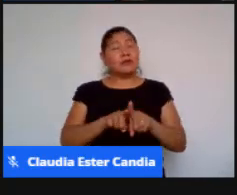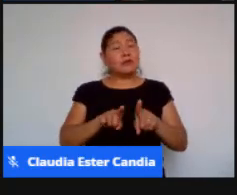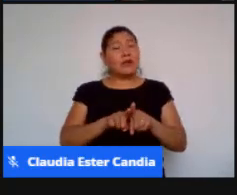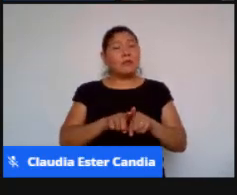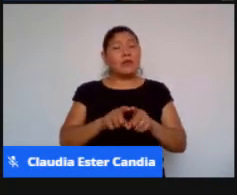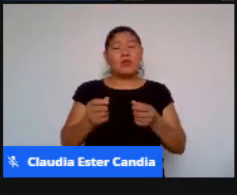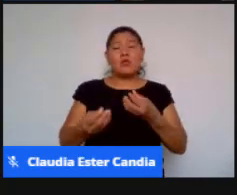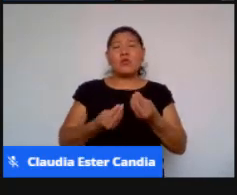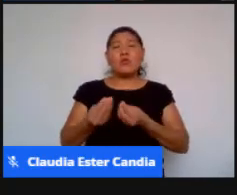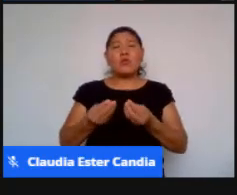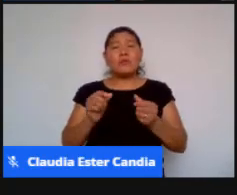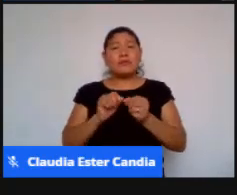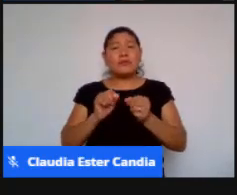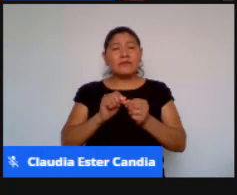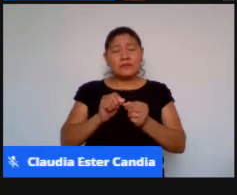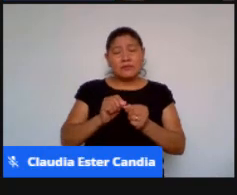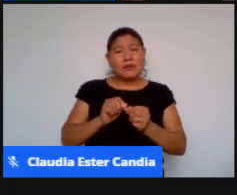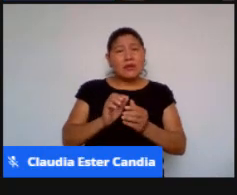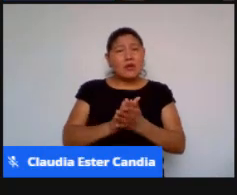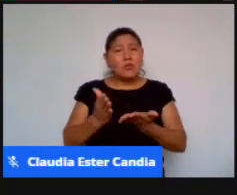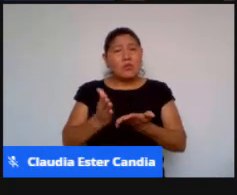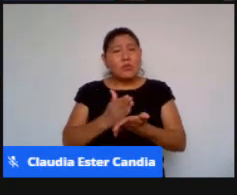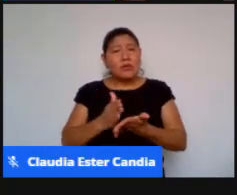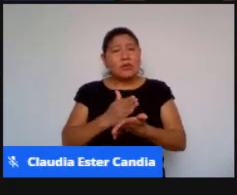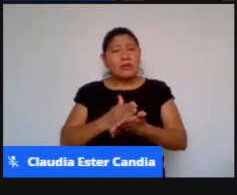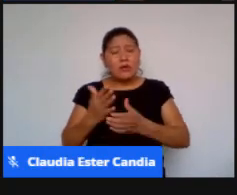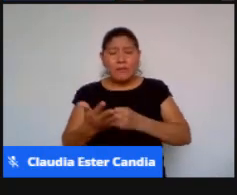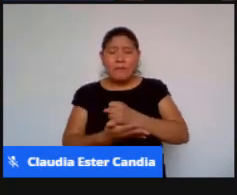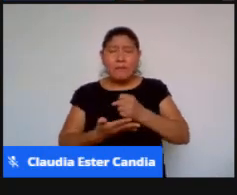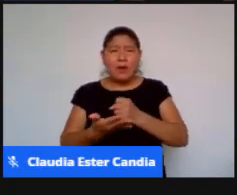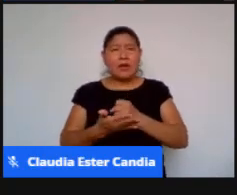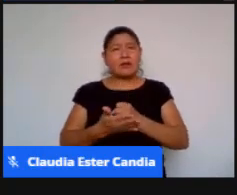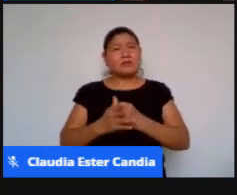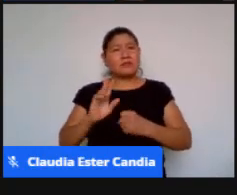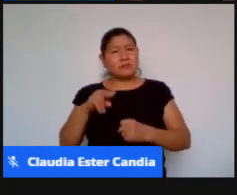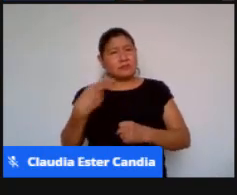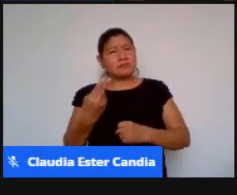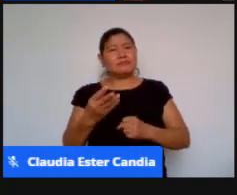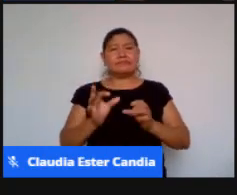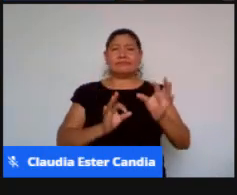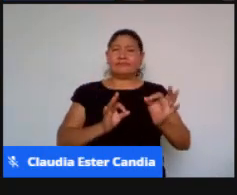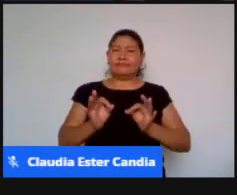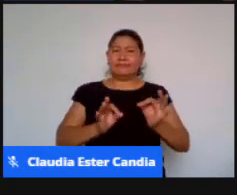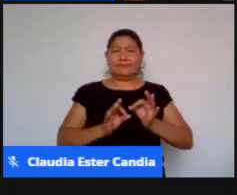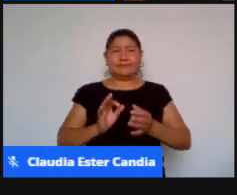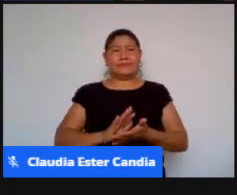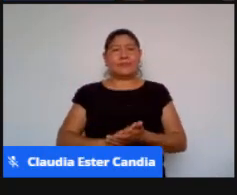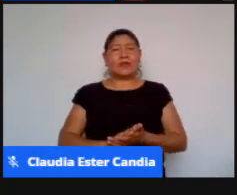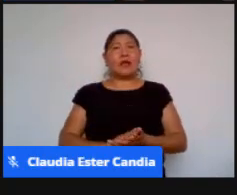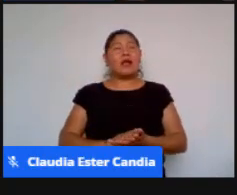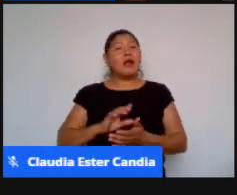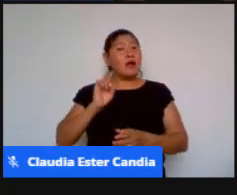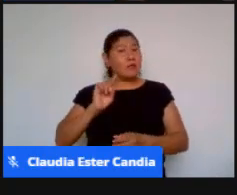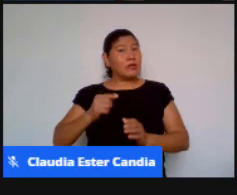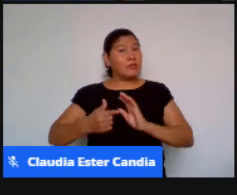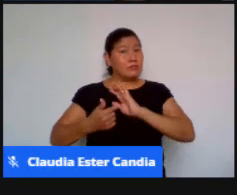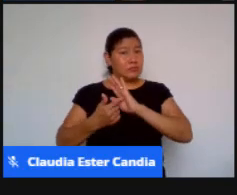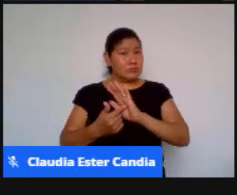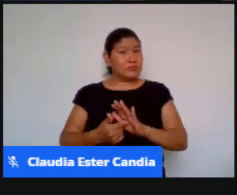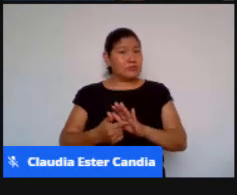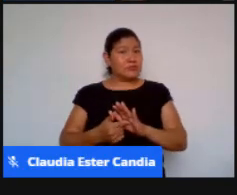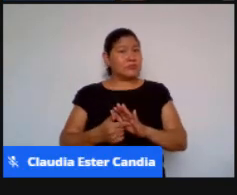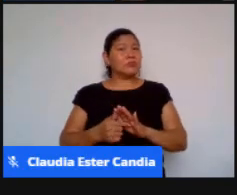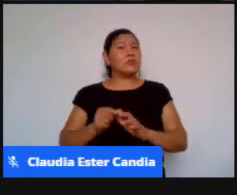nós teremos aí ao longo do ano, feito pela gente, tá bom? Lembrando que a gente está sempre